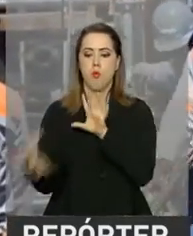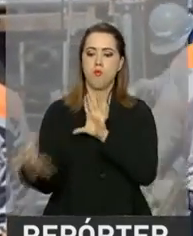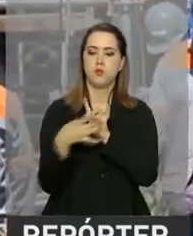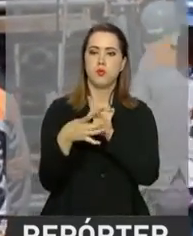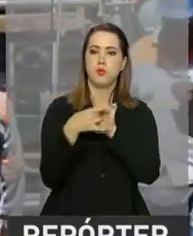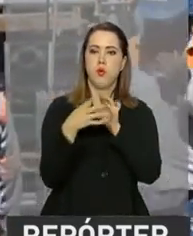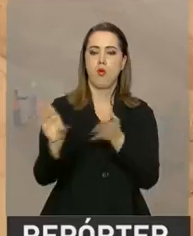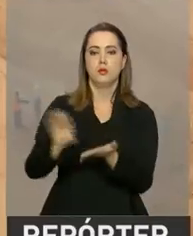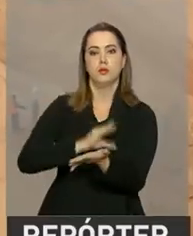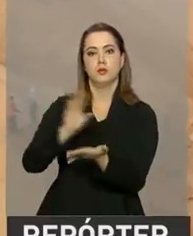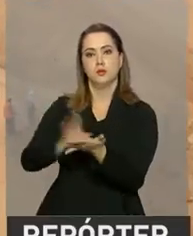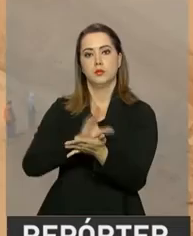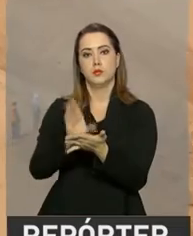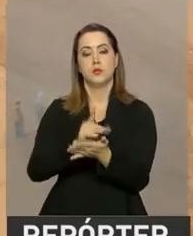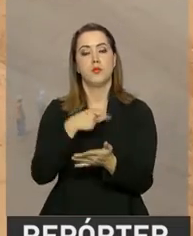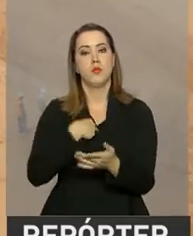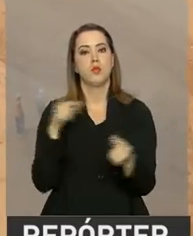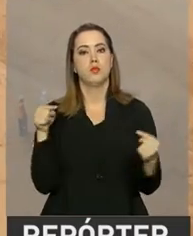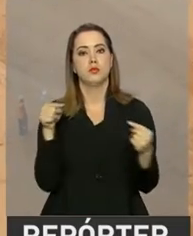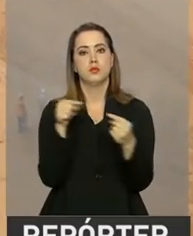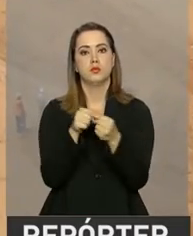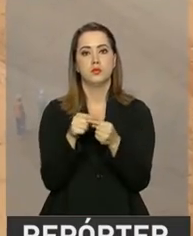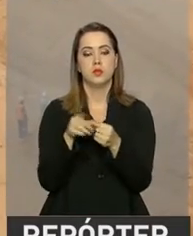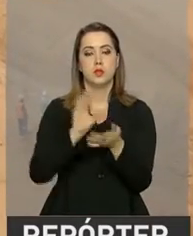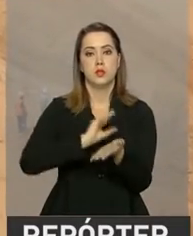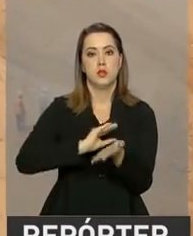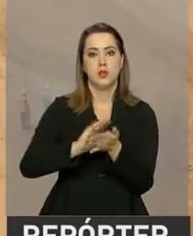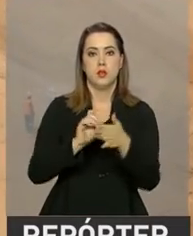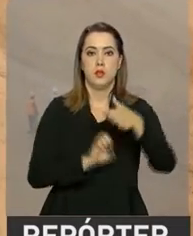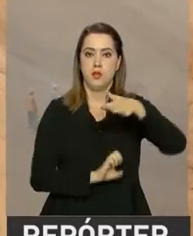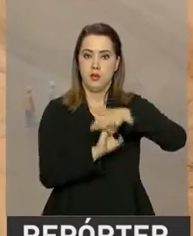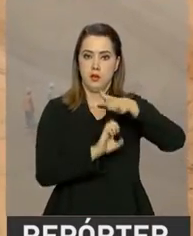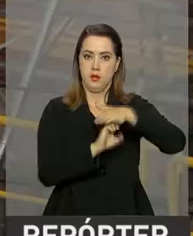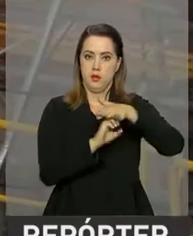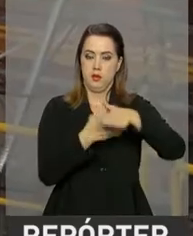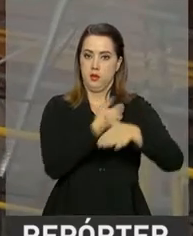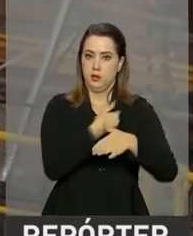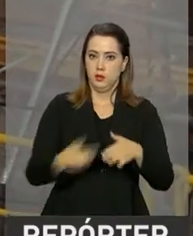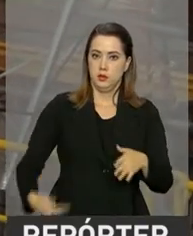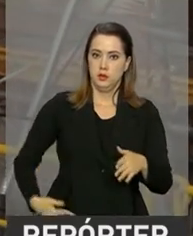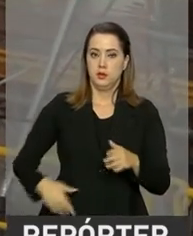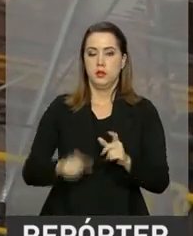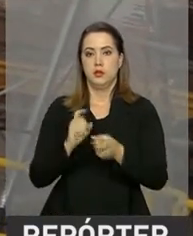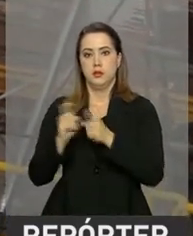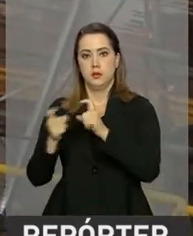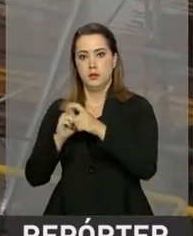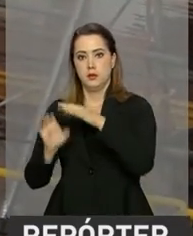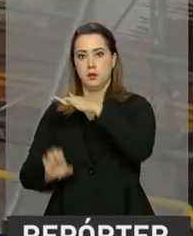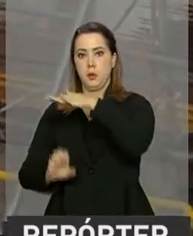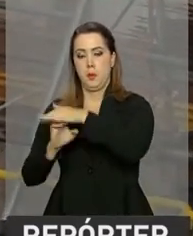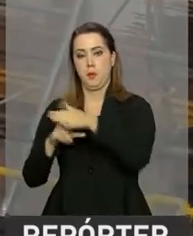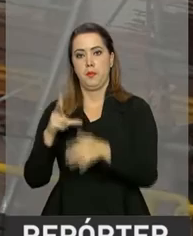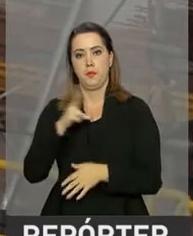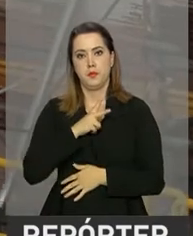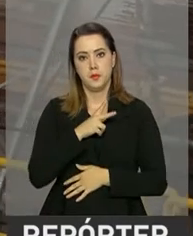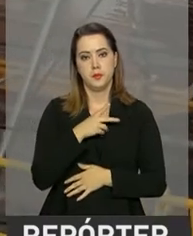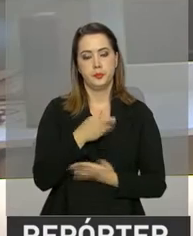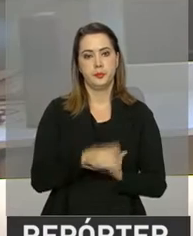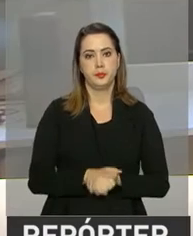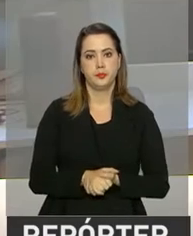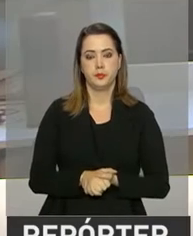de Investimentos, que tem a meta de transferir setores da infraestrutura para a exploração da iniciativa